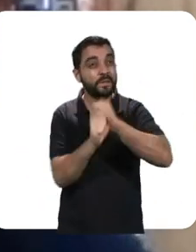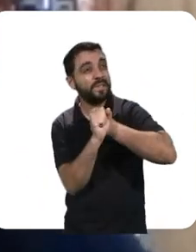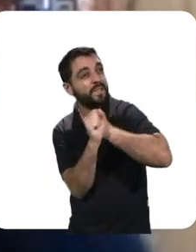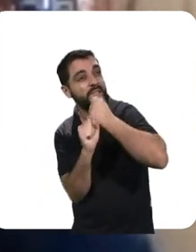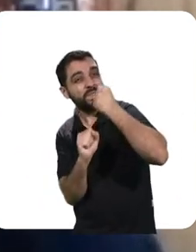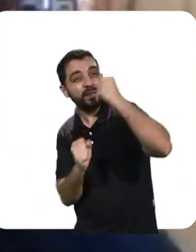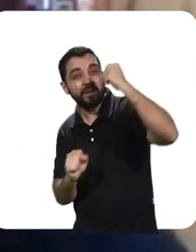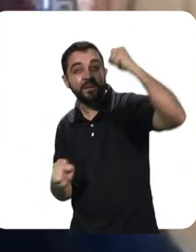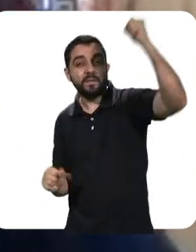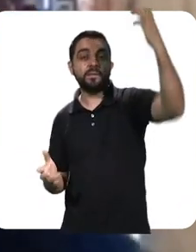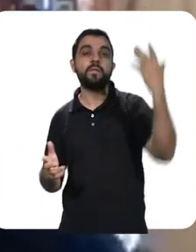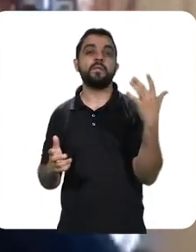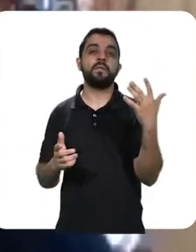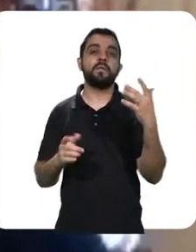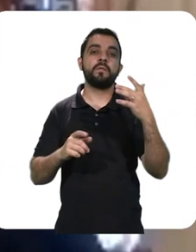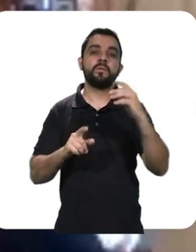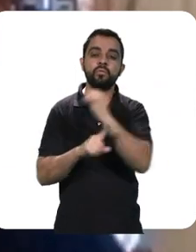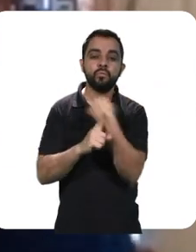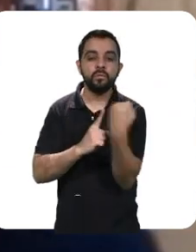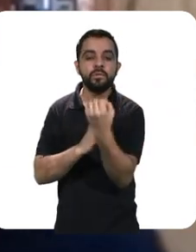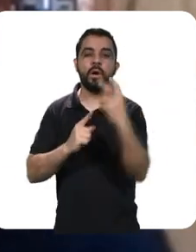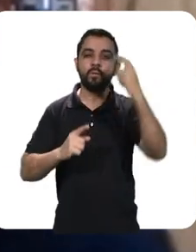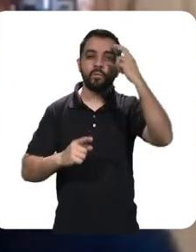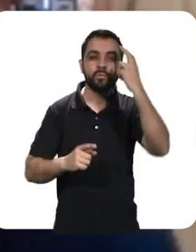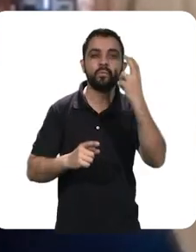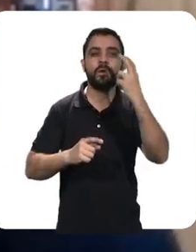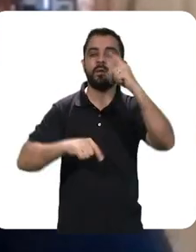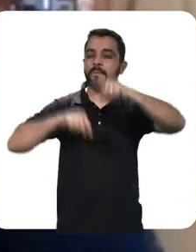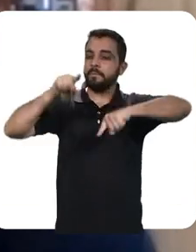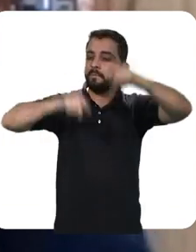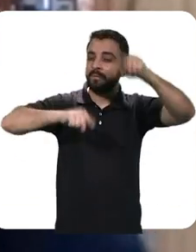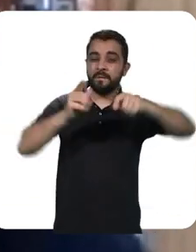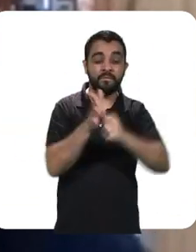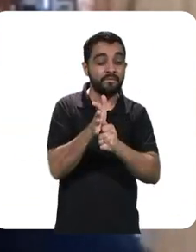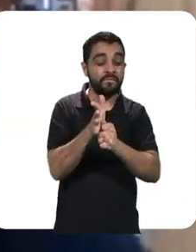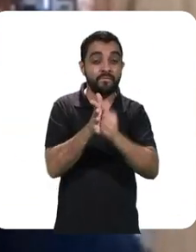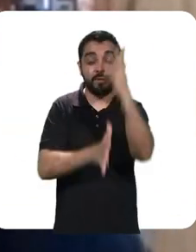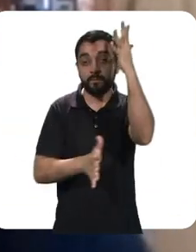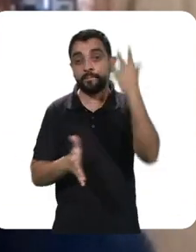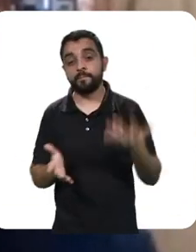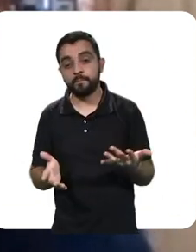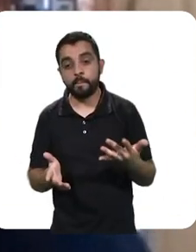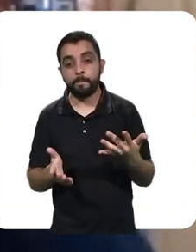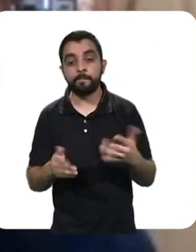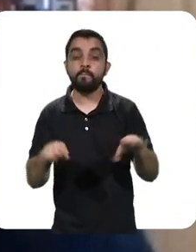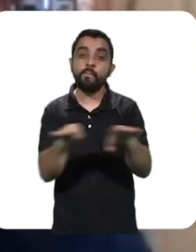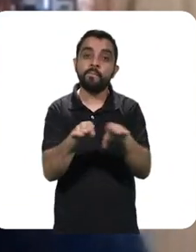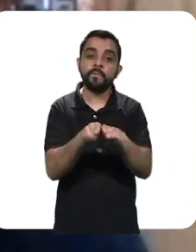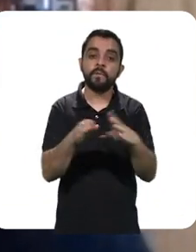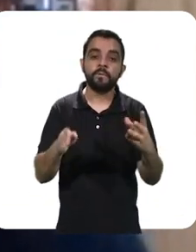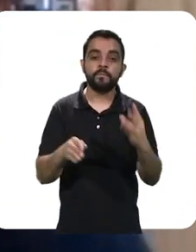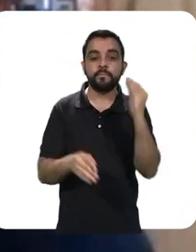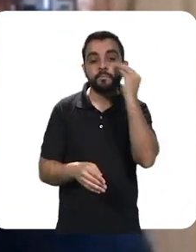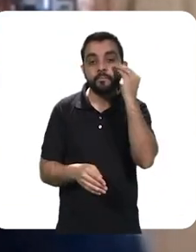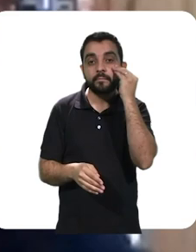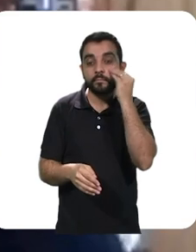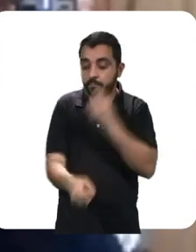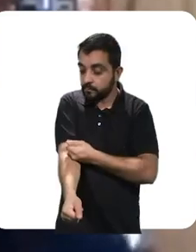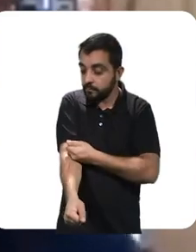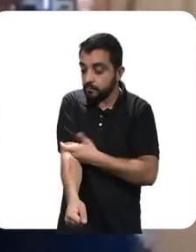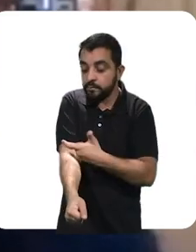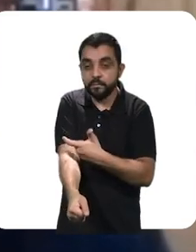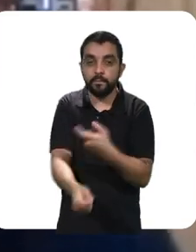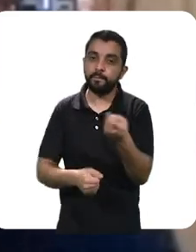variação climática, socioeconômica, cultural imensa. Né? E com velocidades de testagem e